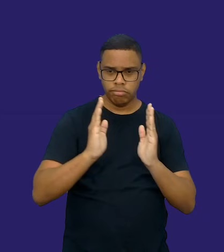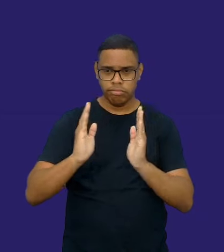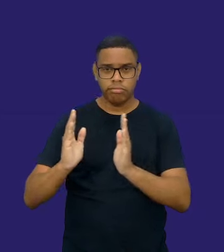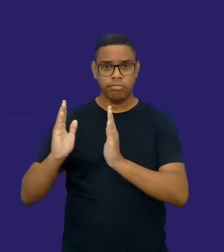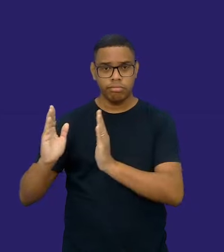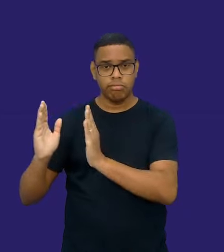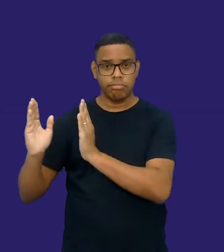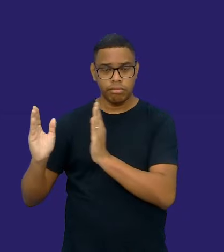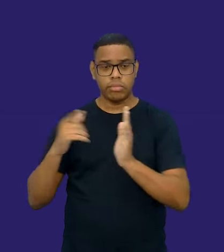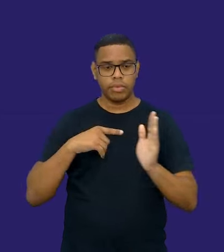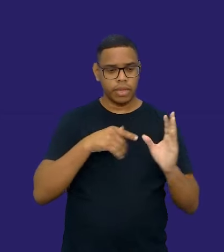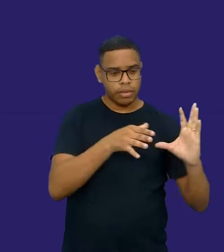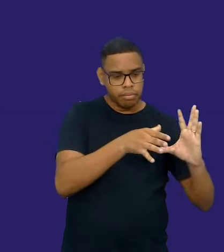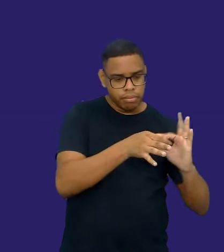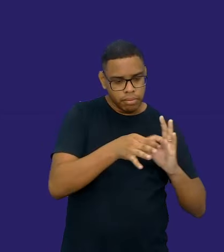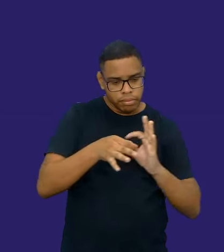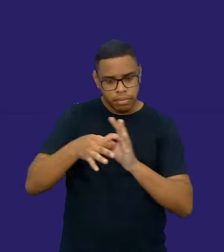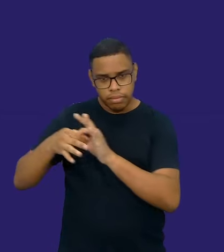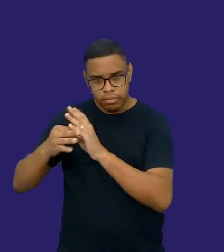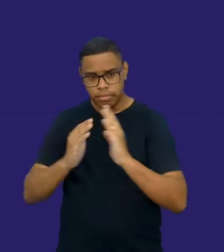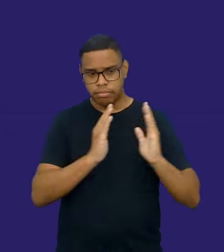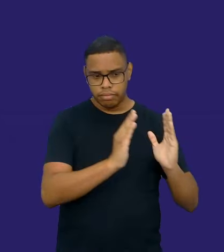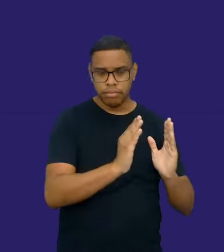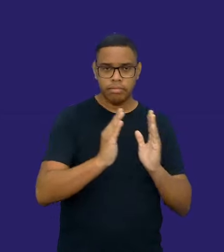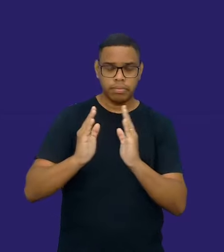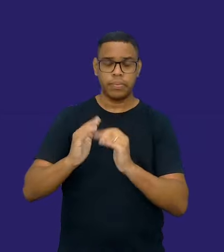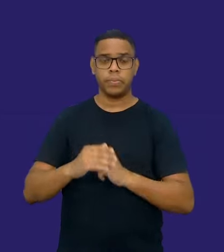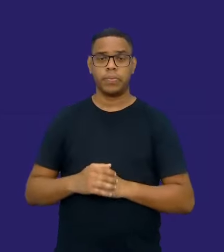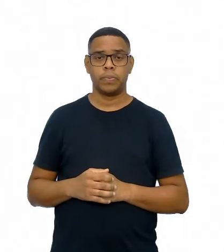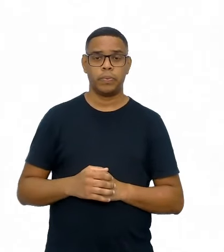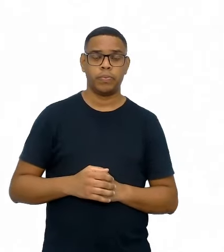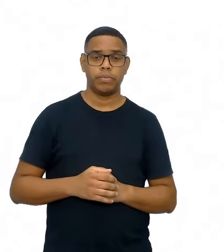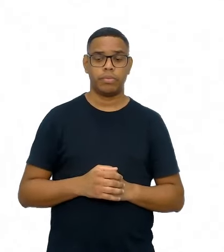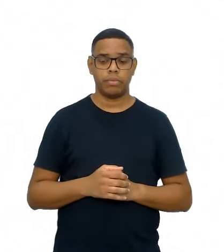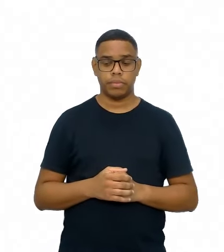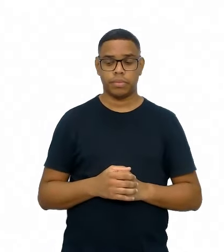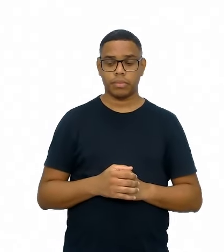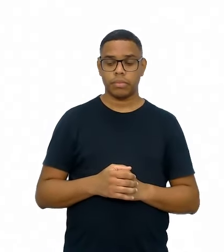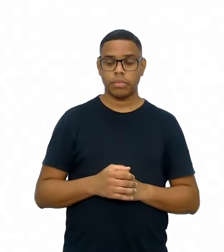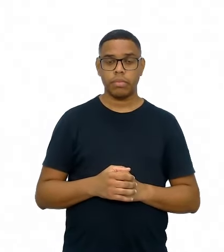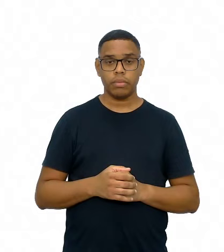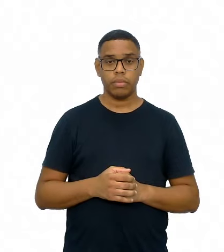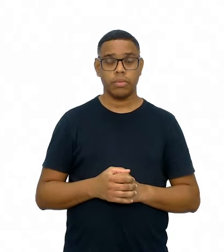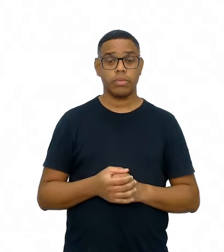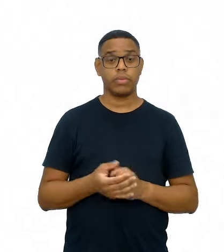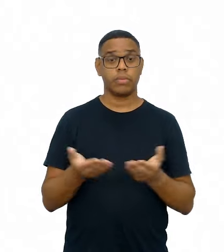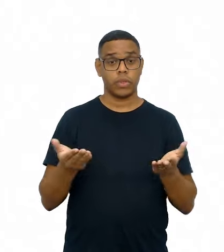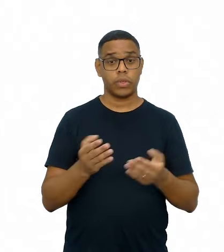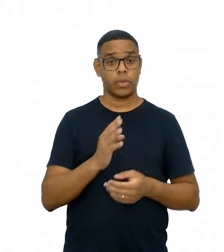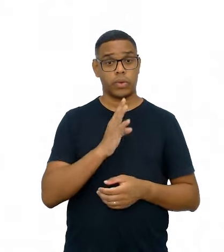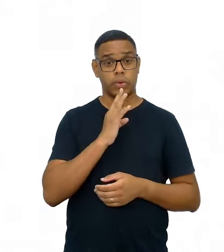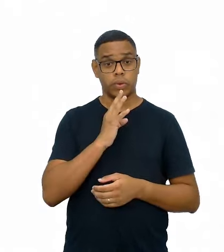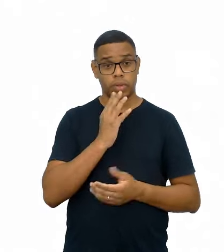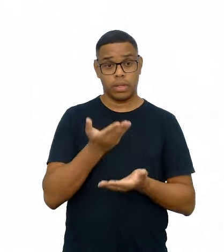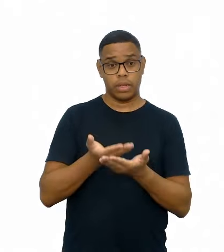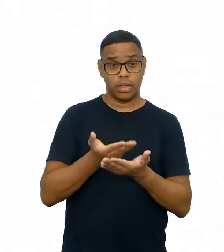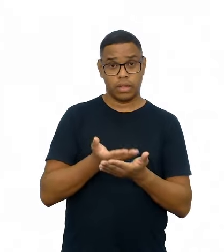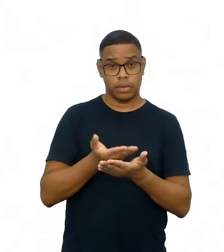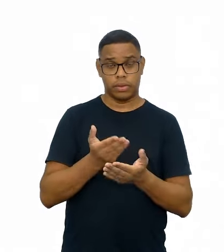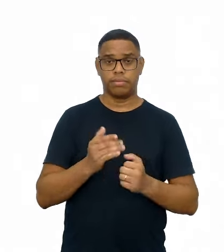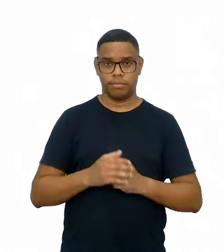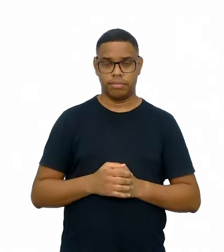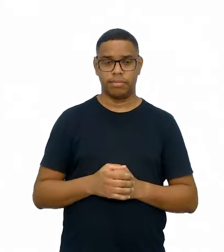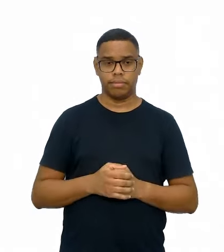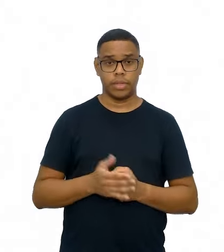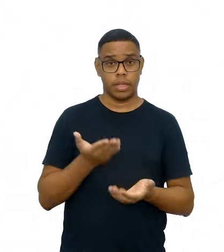Vamos, então, conhecer as aulas. A aula 1 dessa sequência, o que tem para comer,